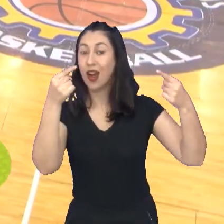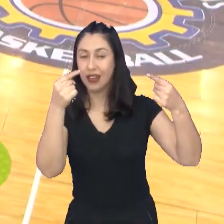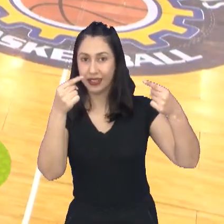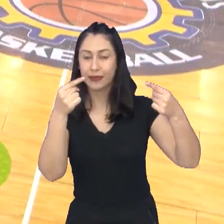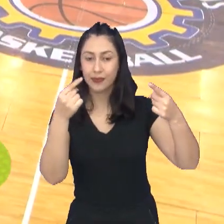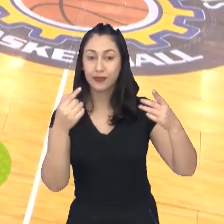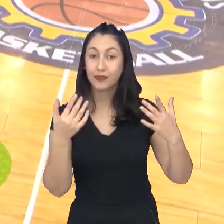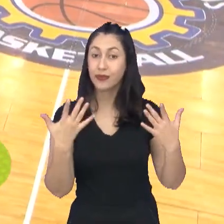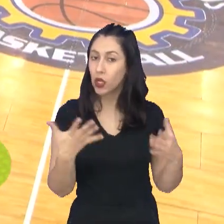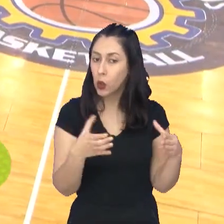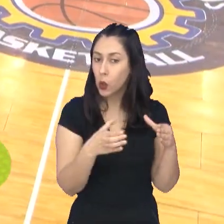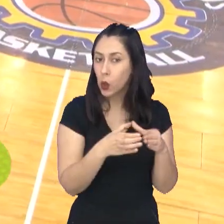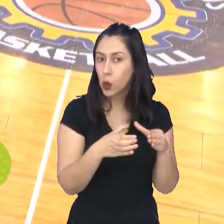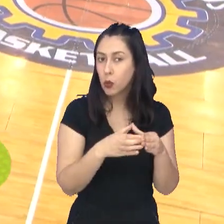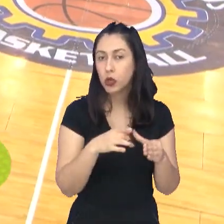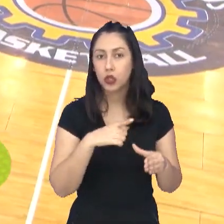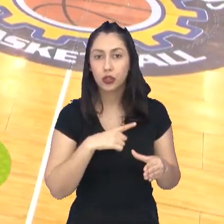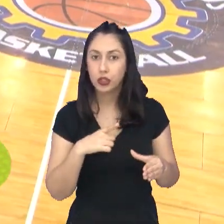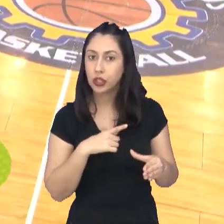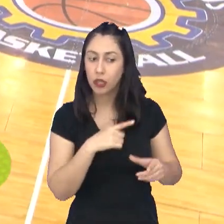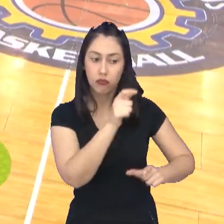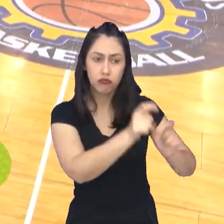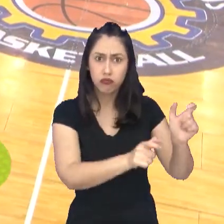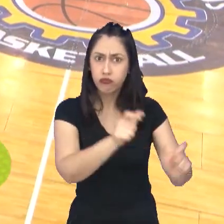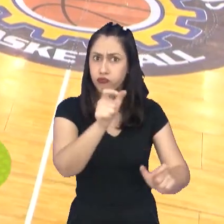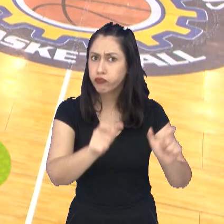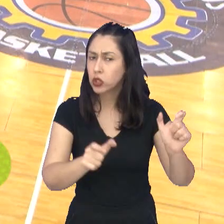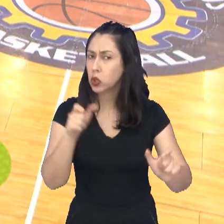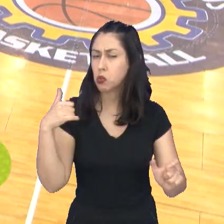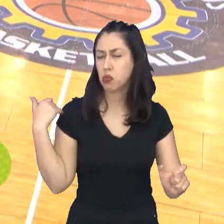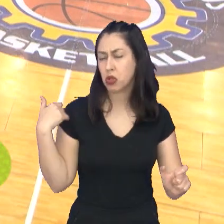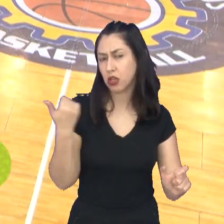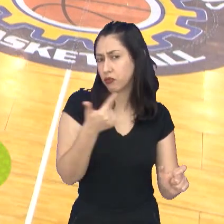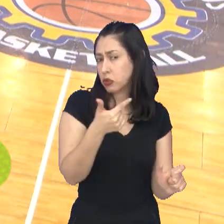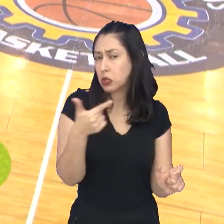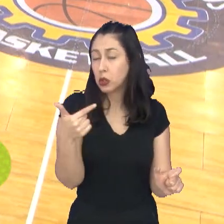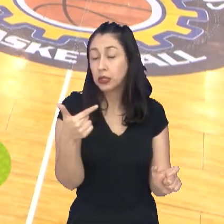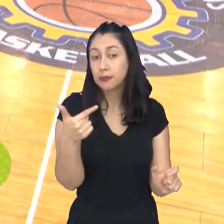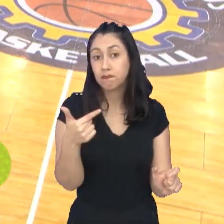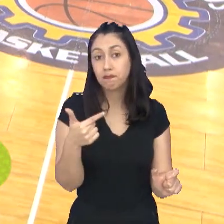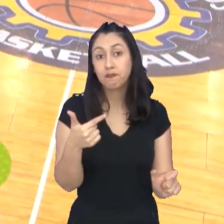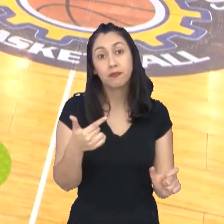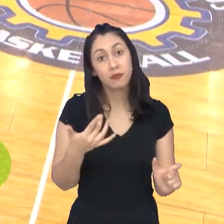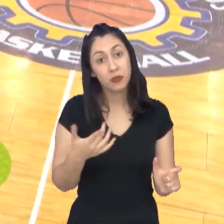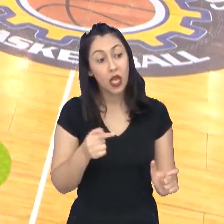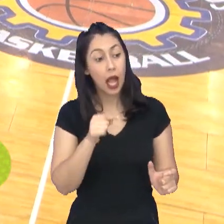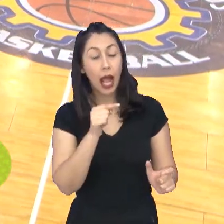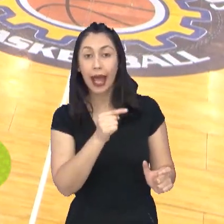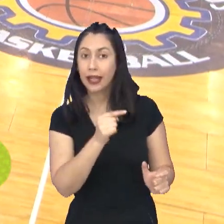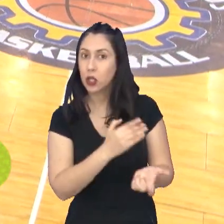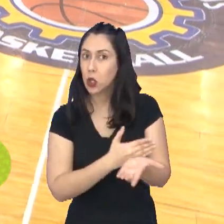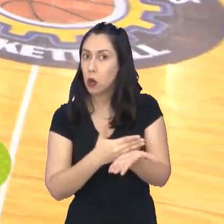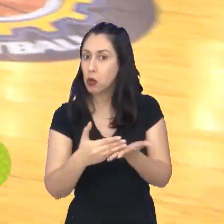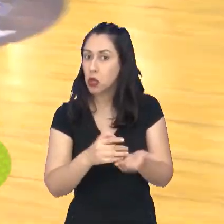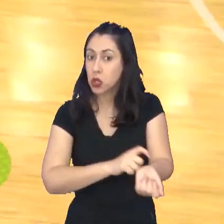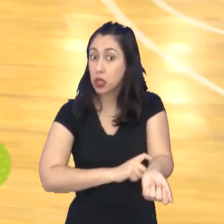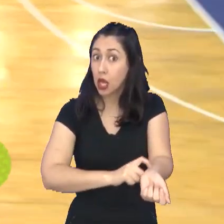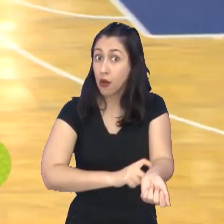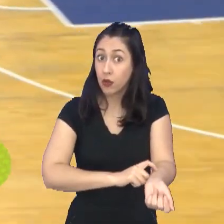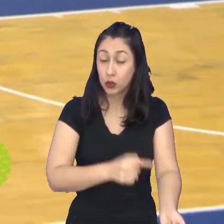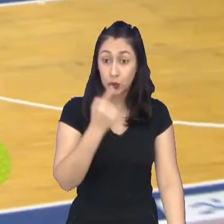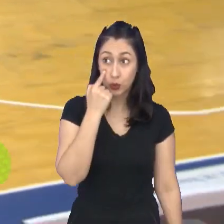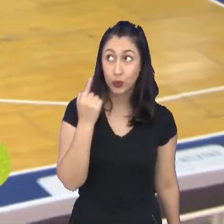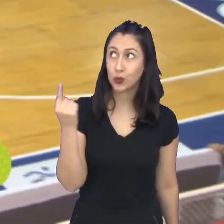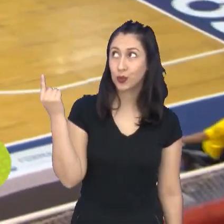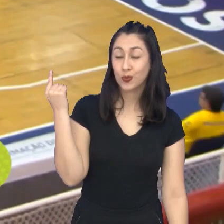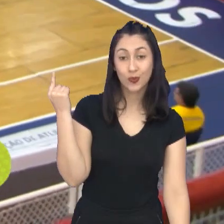Com o time formado por jogadores em sua maioria sub-22, o Pinheiros passou a ficar nervoso. Olha esse lance.